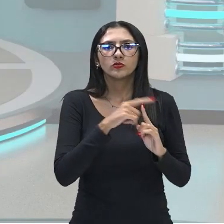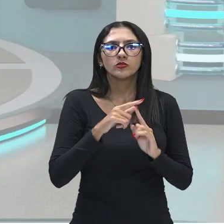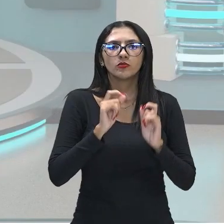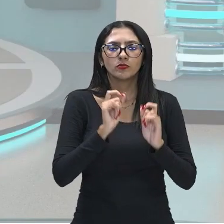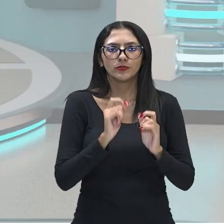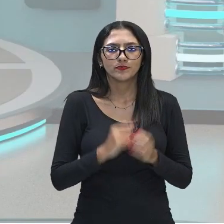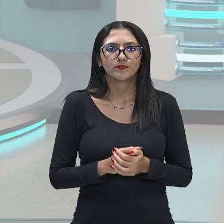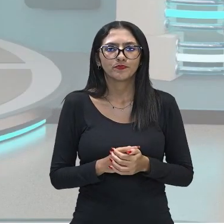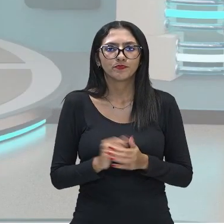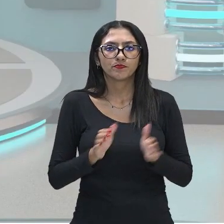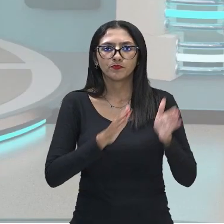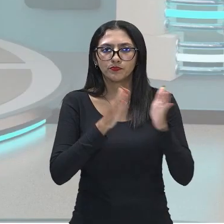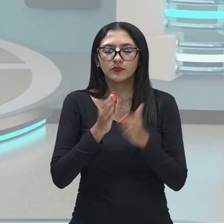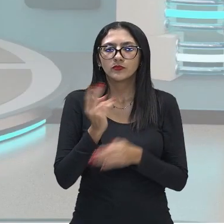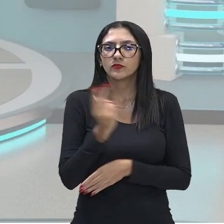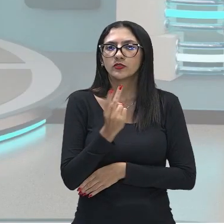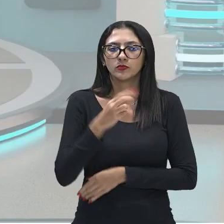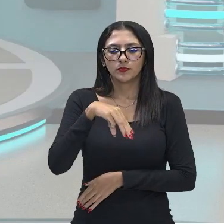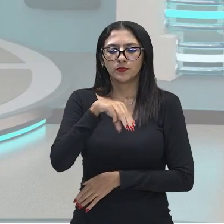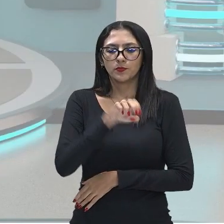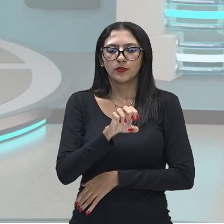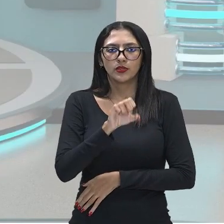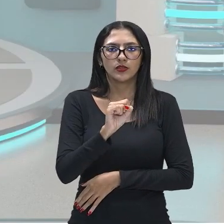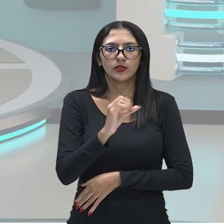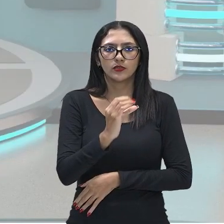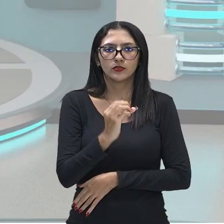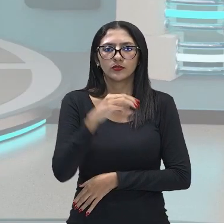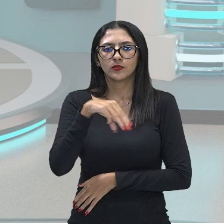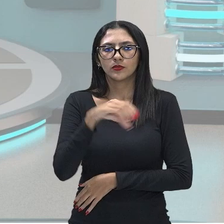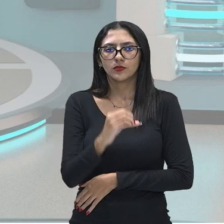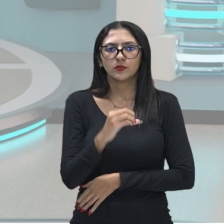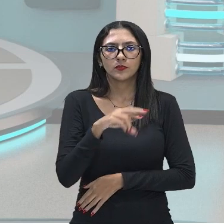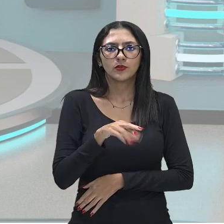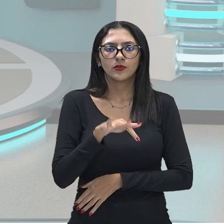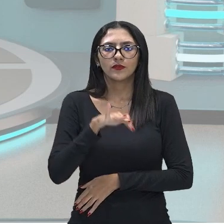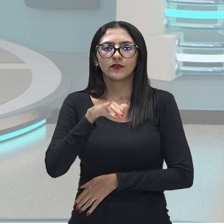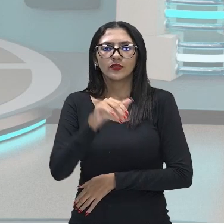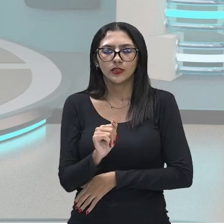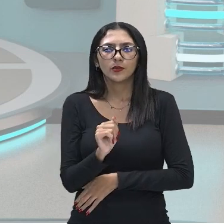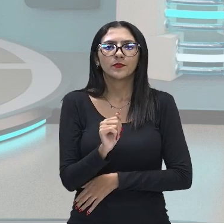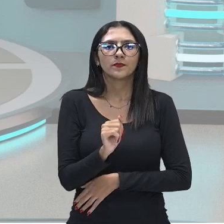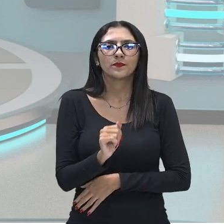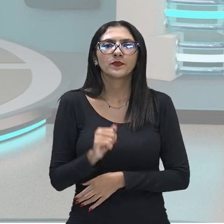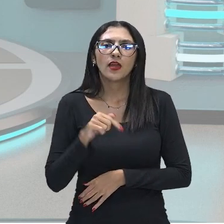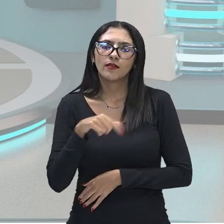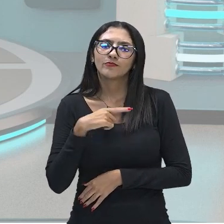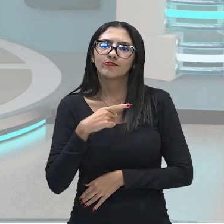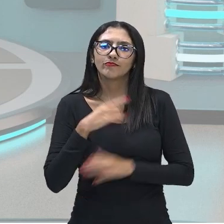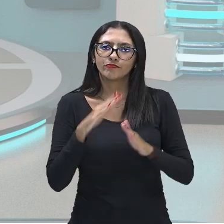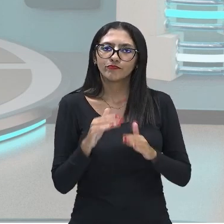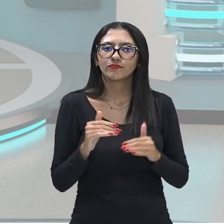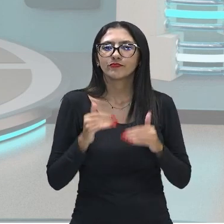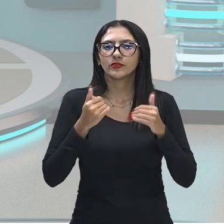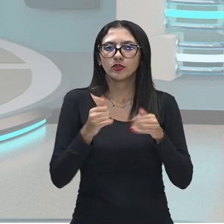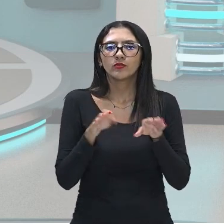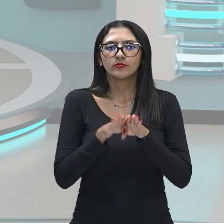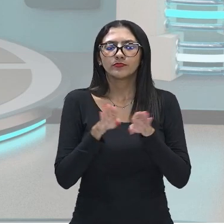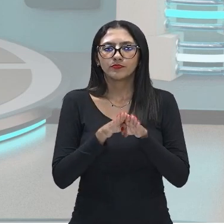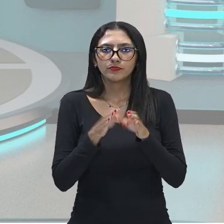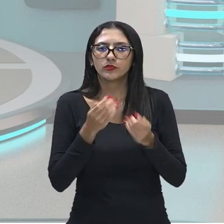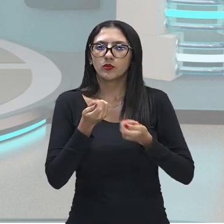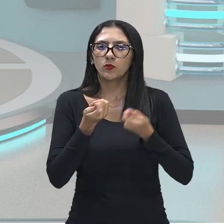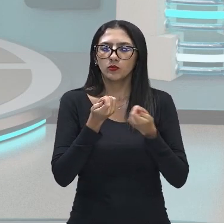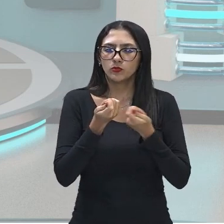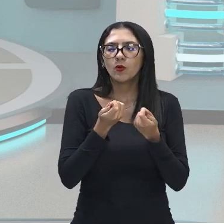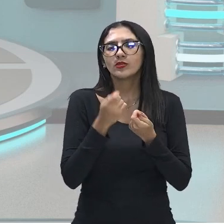mesomorfia né a gente viu o primeiro a endomorfia que é esse indivíduo que vai ter um acúmulo maior de gordura vai ter eh eh